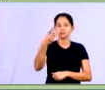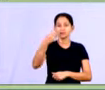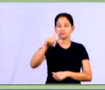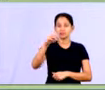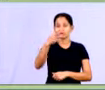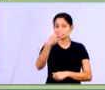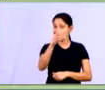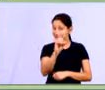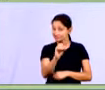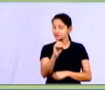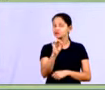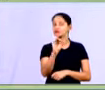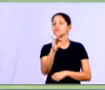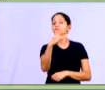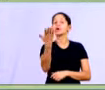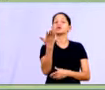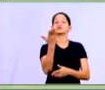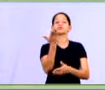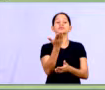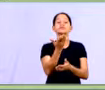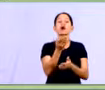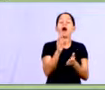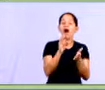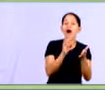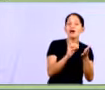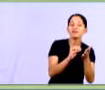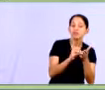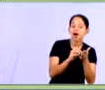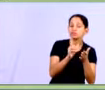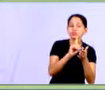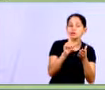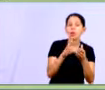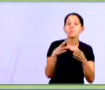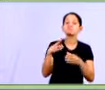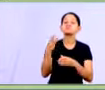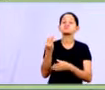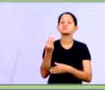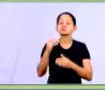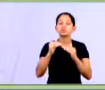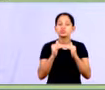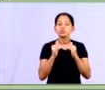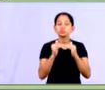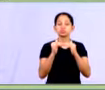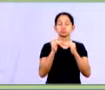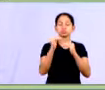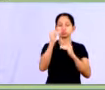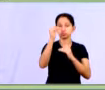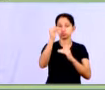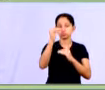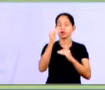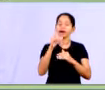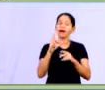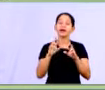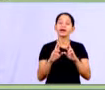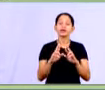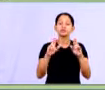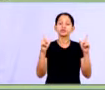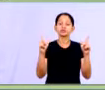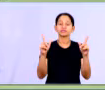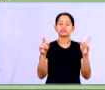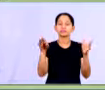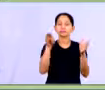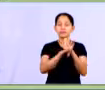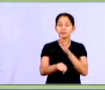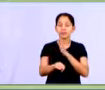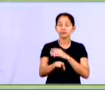sobra. Então, esses 6% é a diferença entre 9 para 3,30. Por que